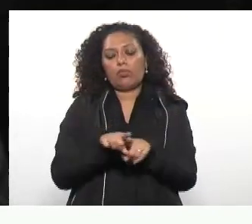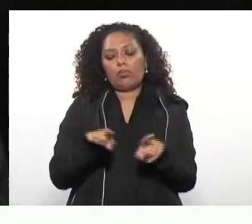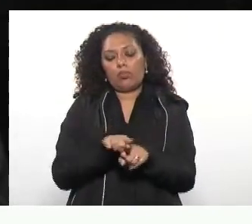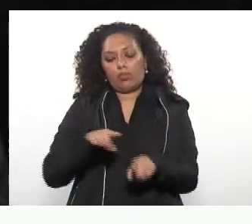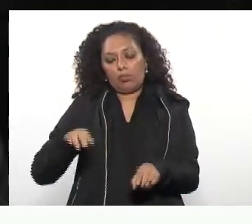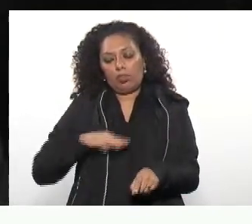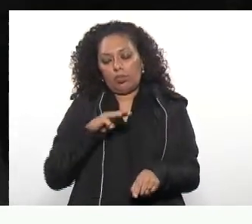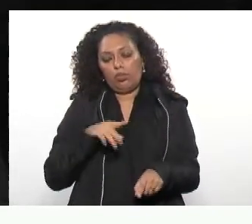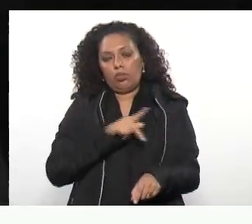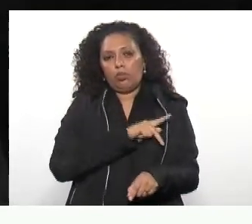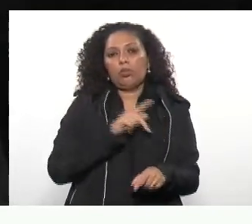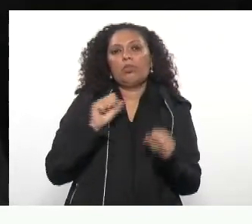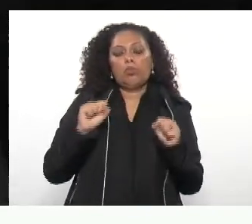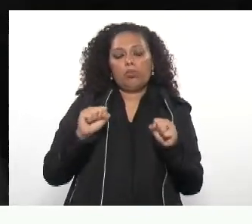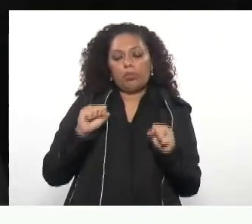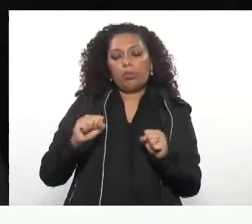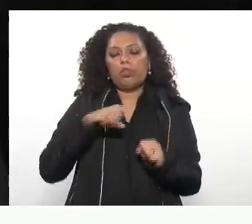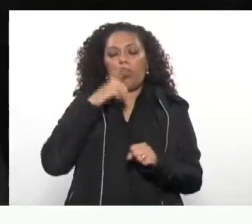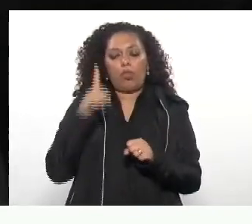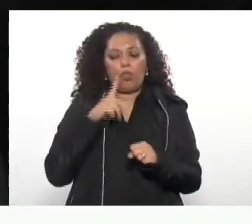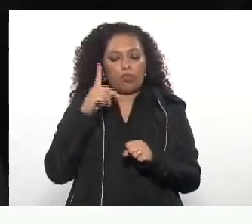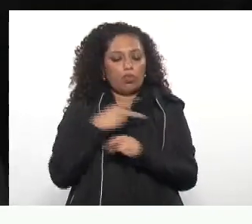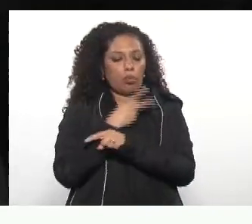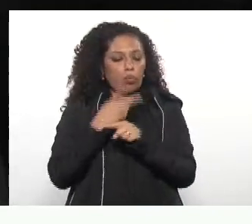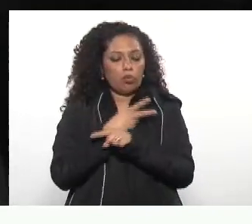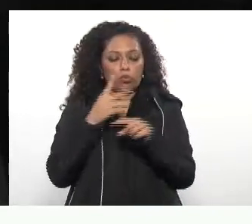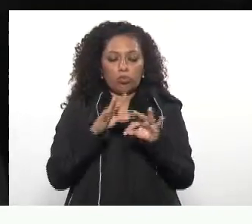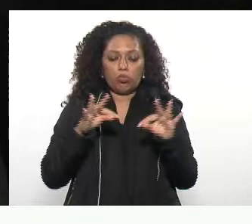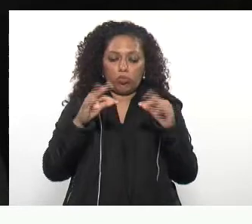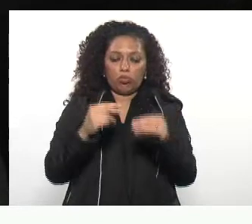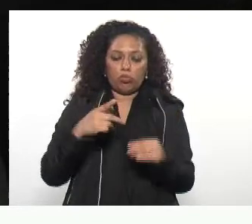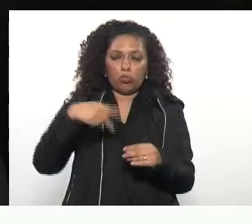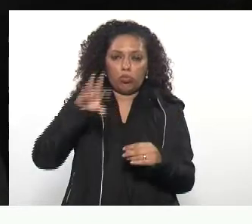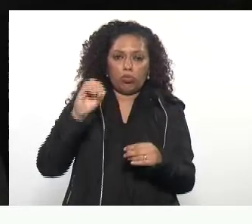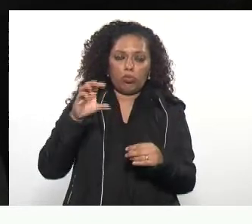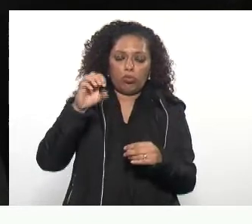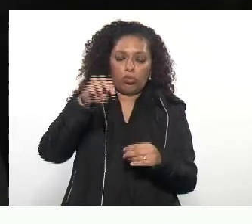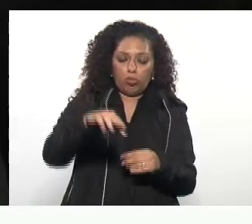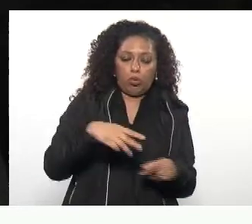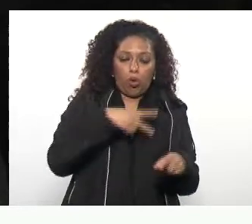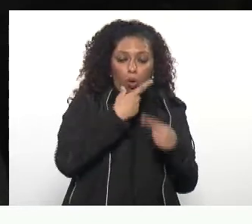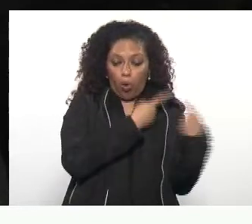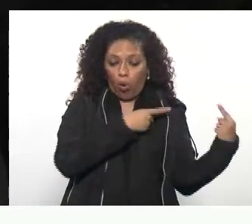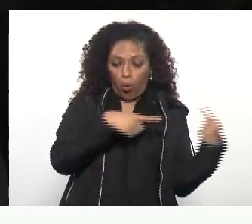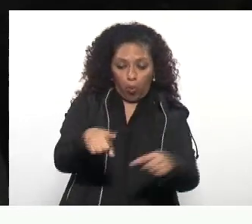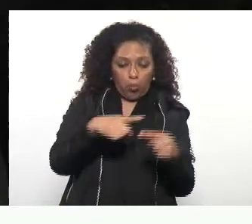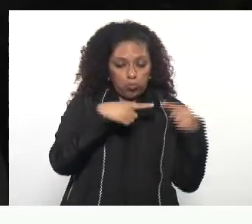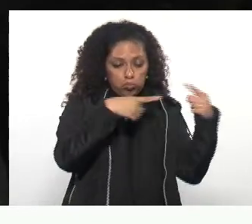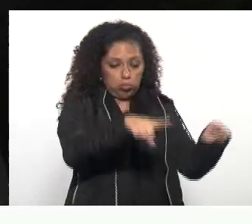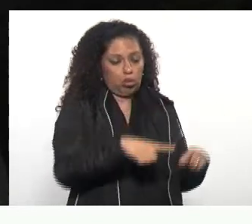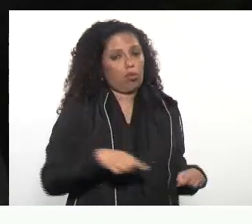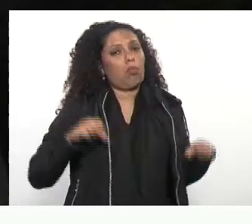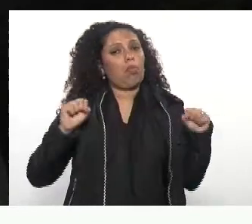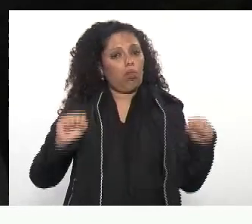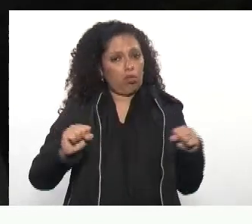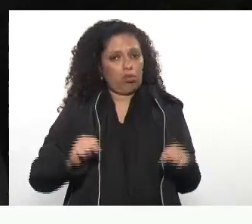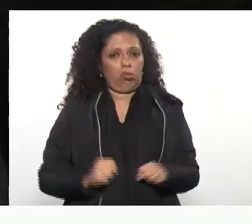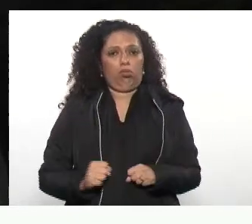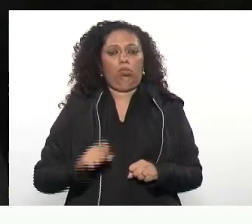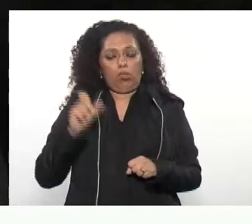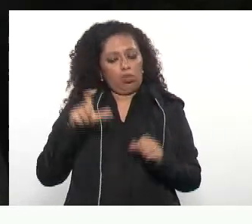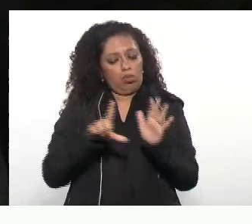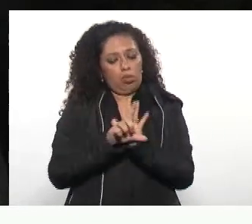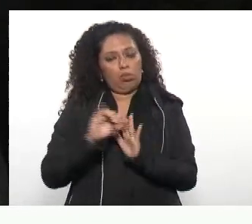abrir a CP ou a própria Defensoria, enfim, PROCON. E a gente tem interesse justamente